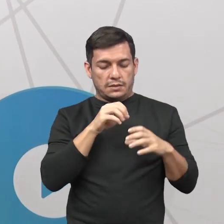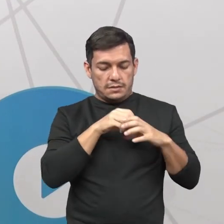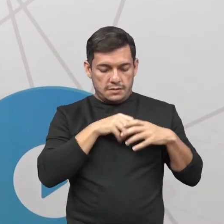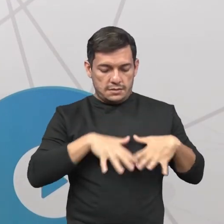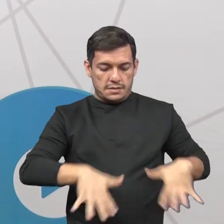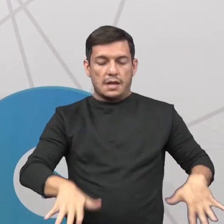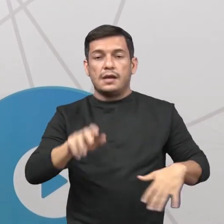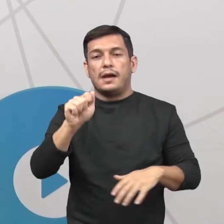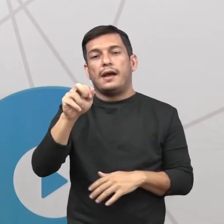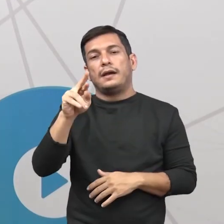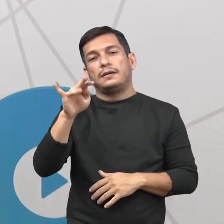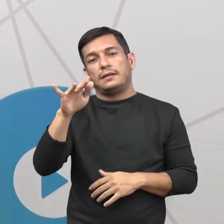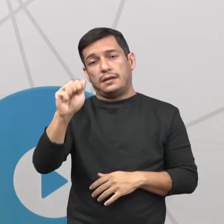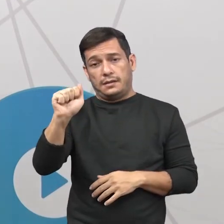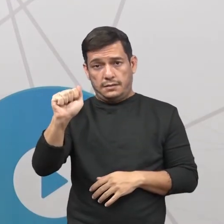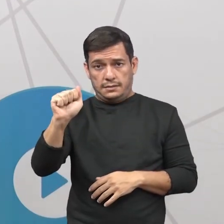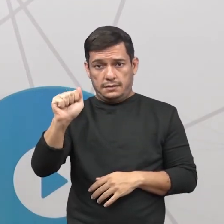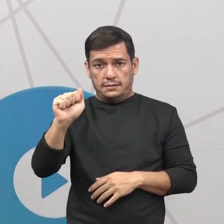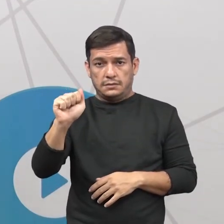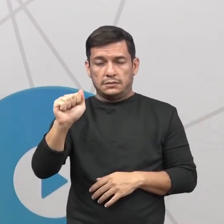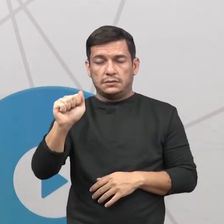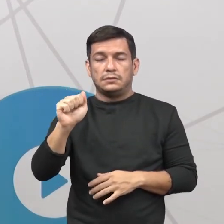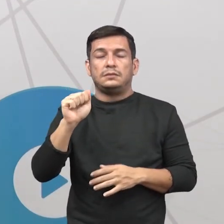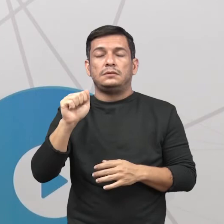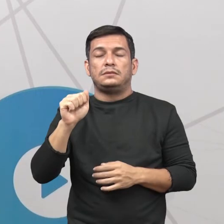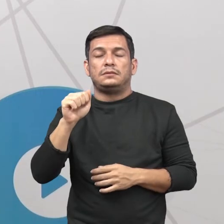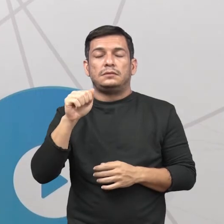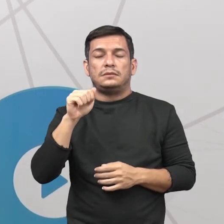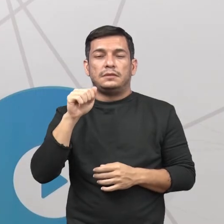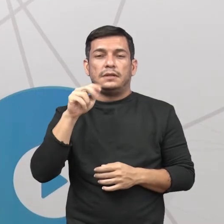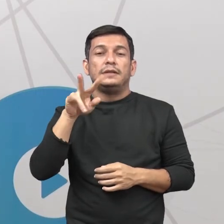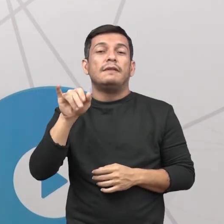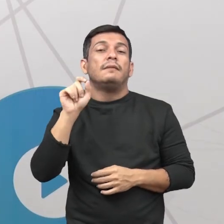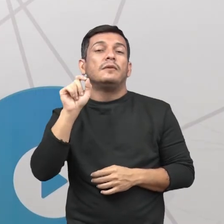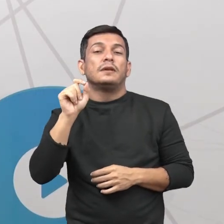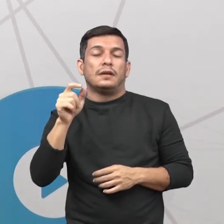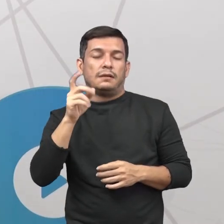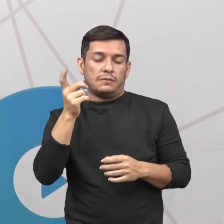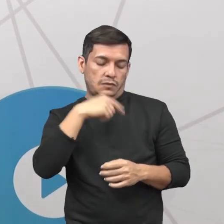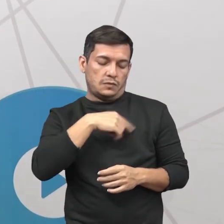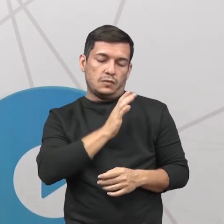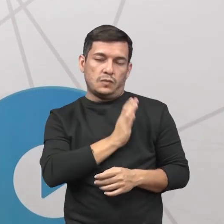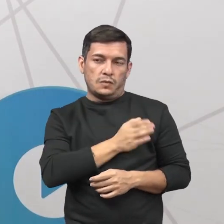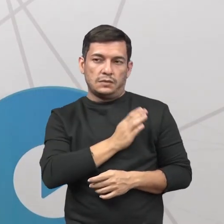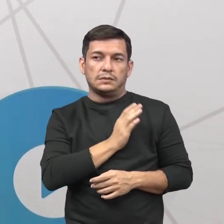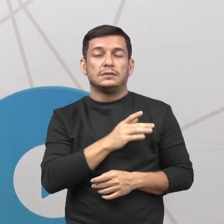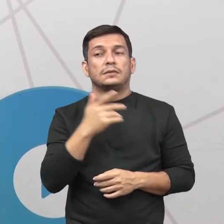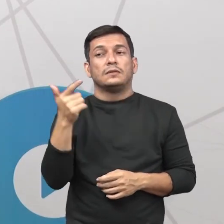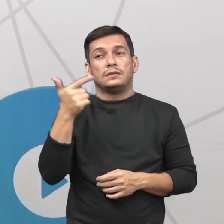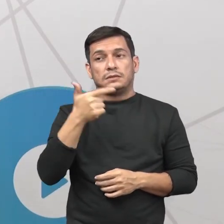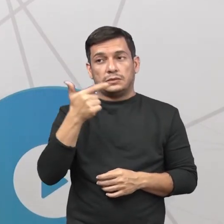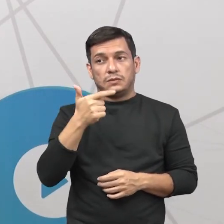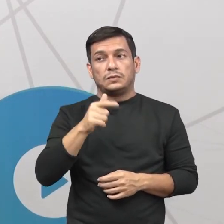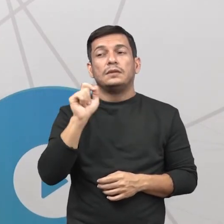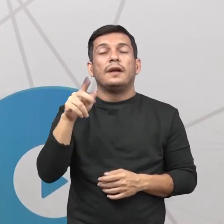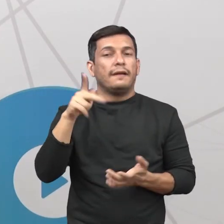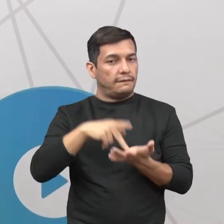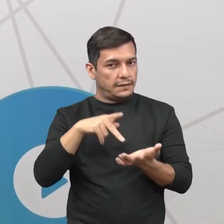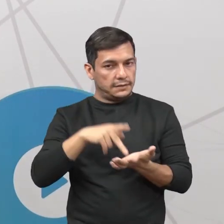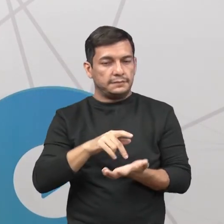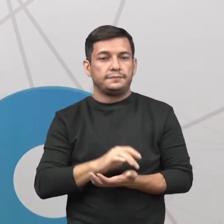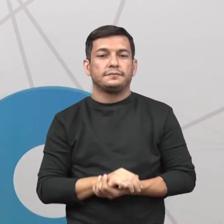veia, tudo que sai do coração é artéria. Então, as veias pulmonares são aquelas veias que saem do pulmão e vão direto ao